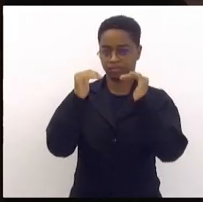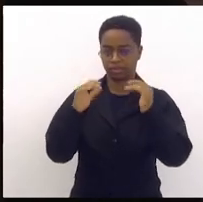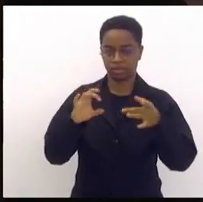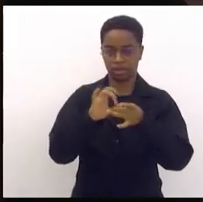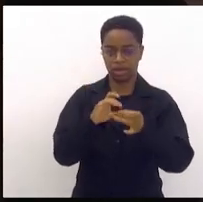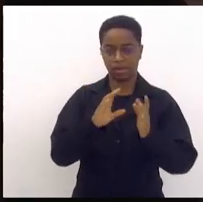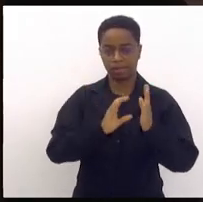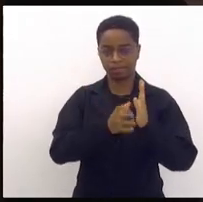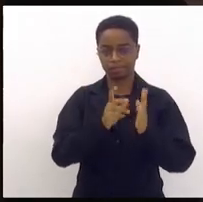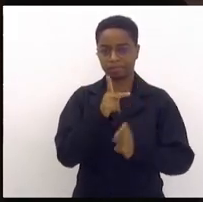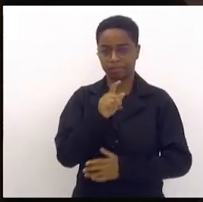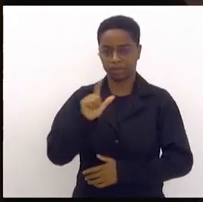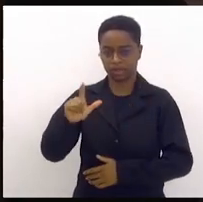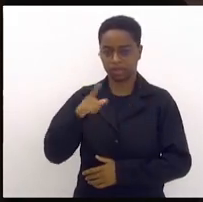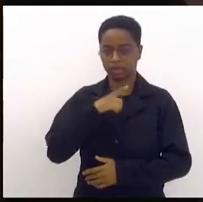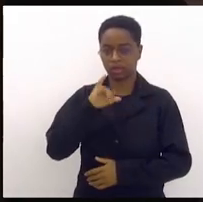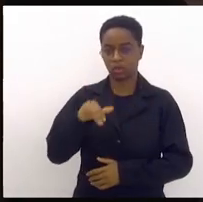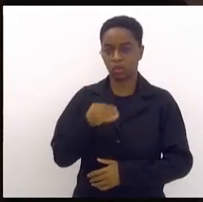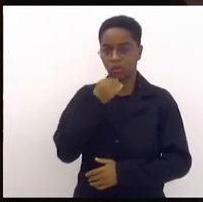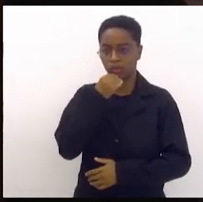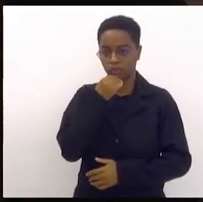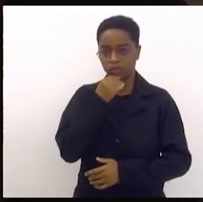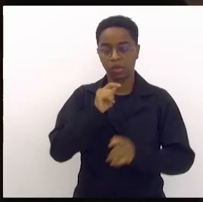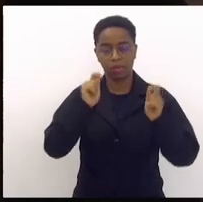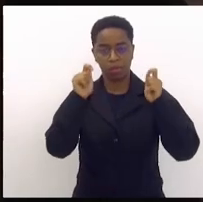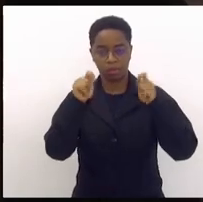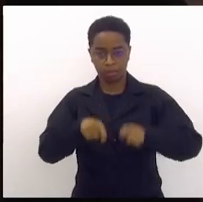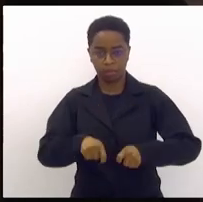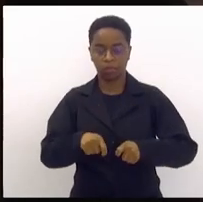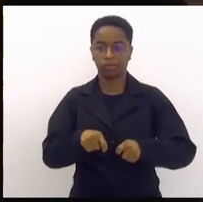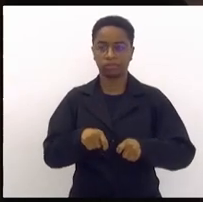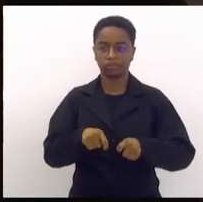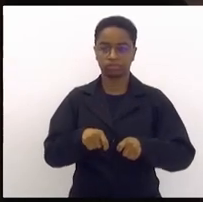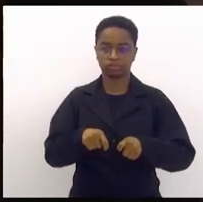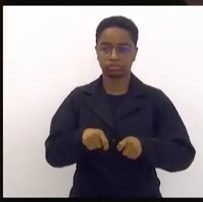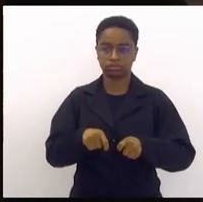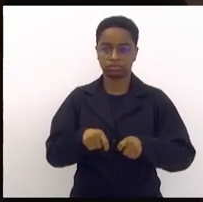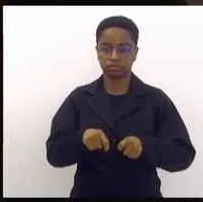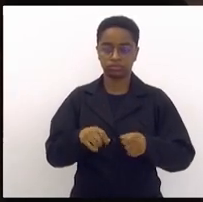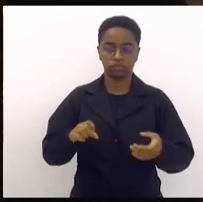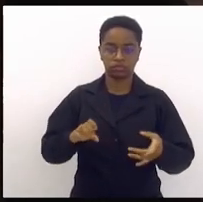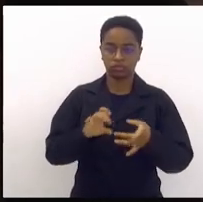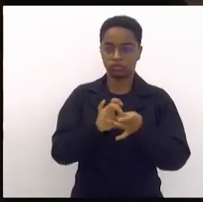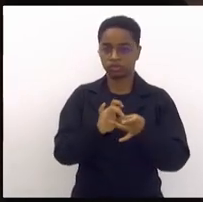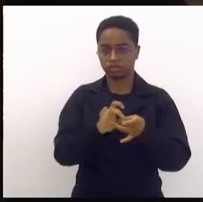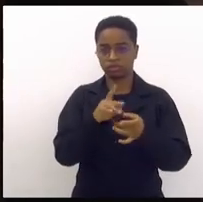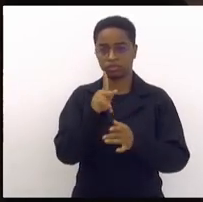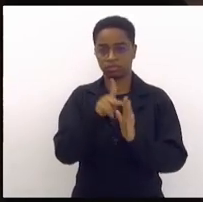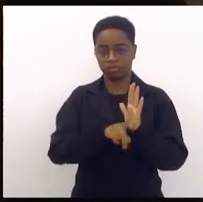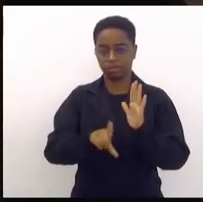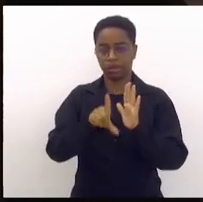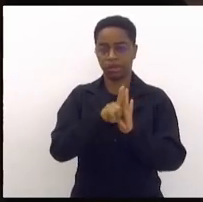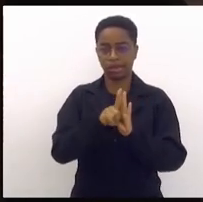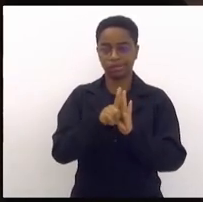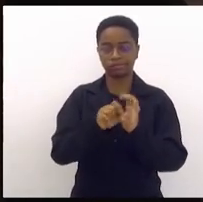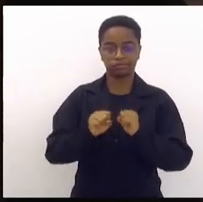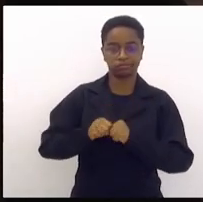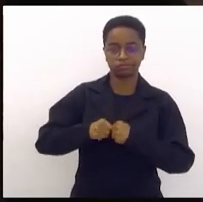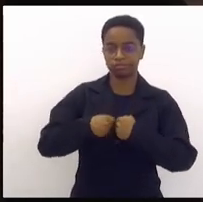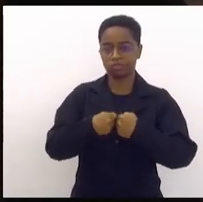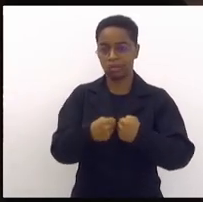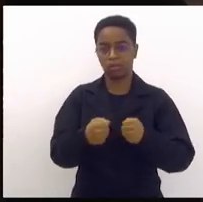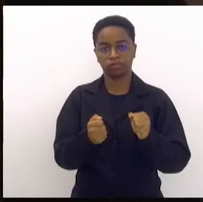numa oportunidade, numa possibilidade de, junto ao PL, somar forças,